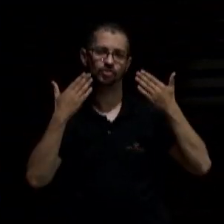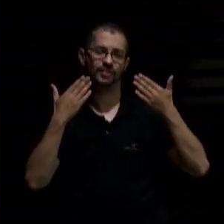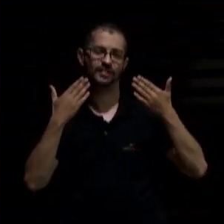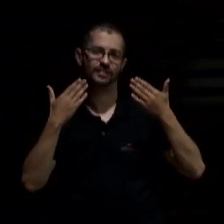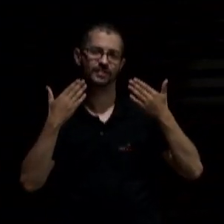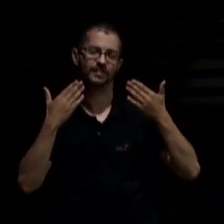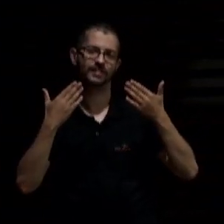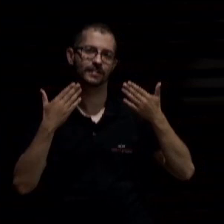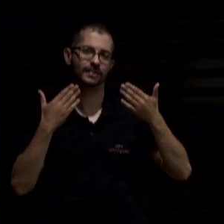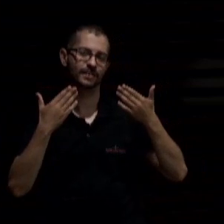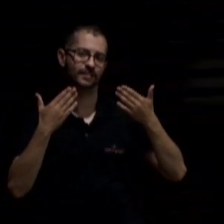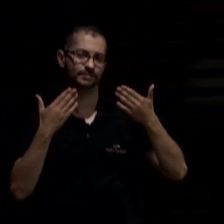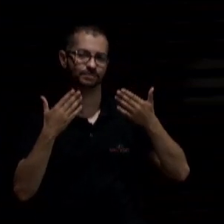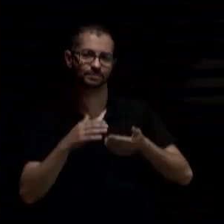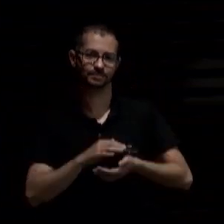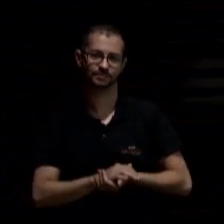mas é o mesmo verbo daqui.